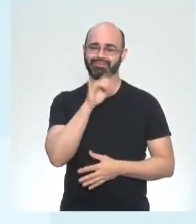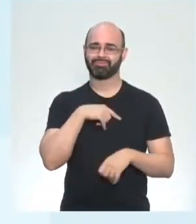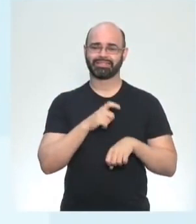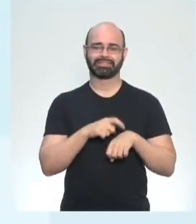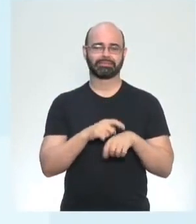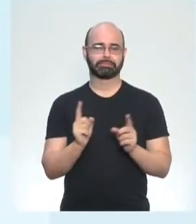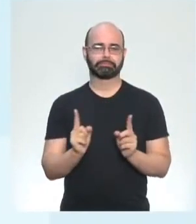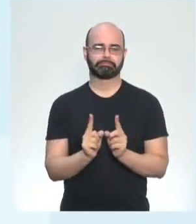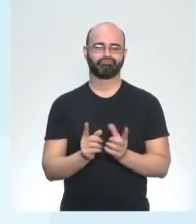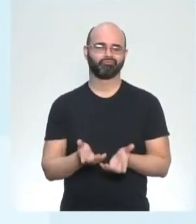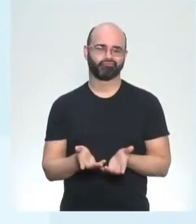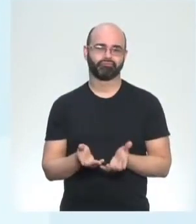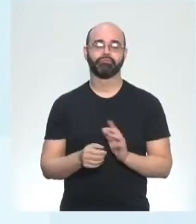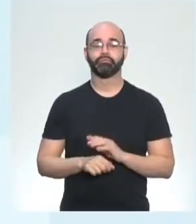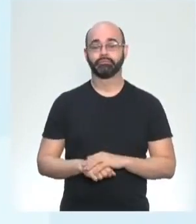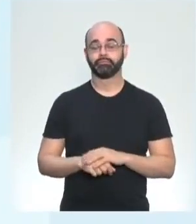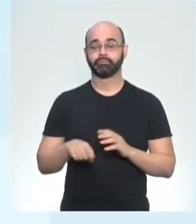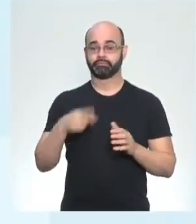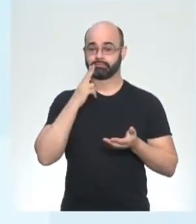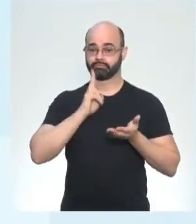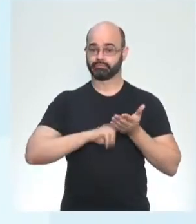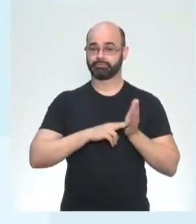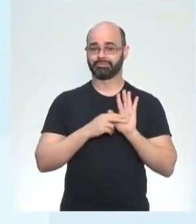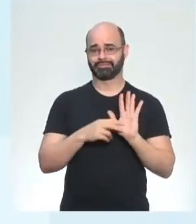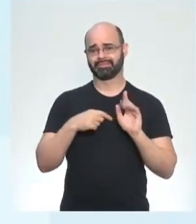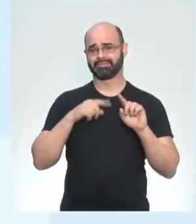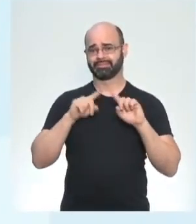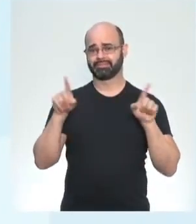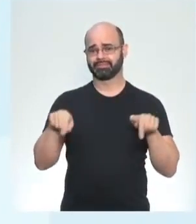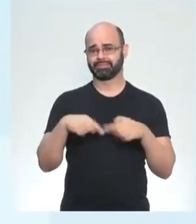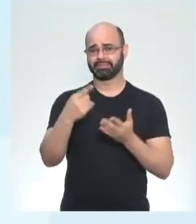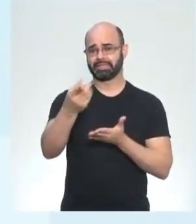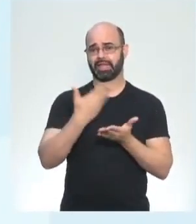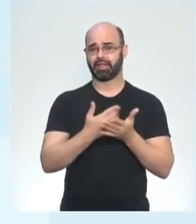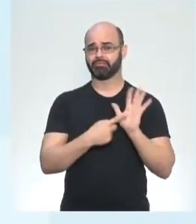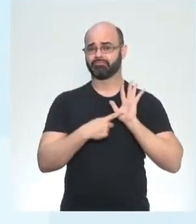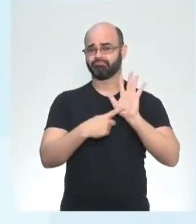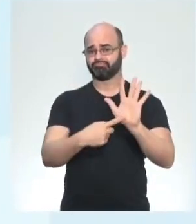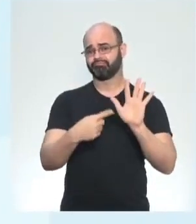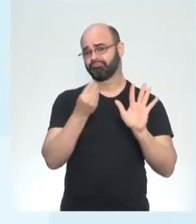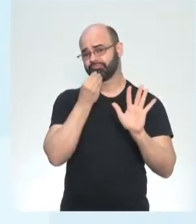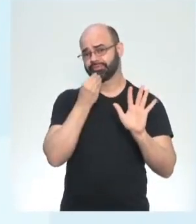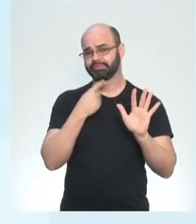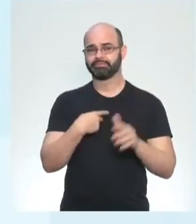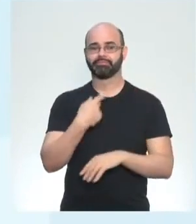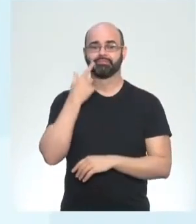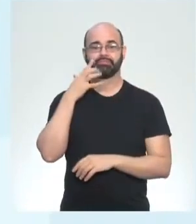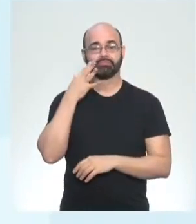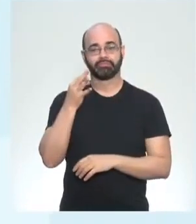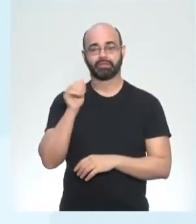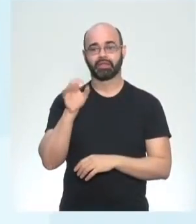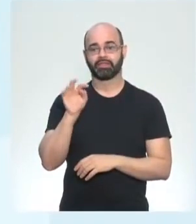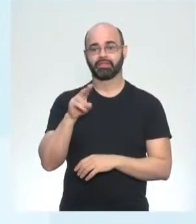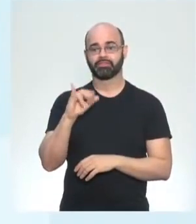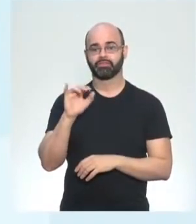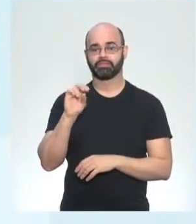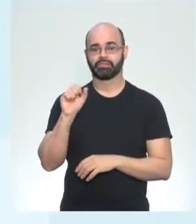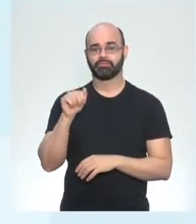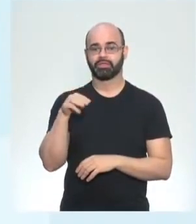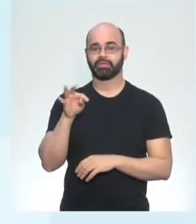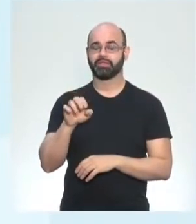muito curto. Gostaria que esta carta aparecesse na sua aula. Atenciosamente, Lucas